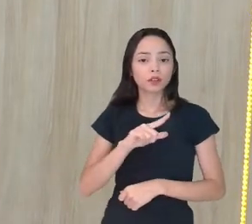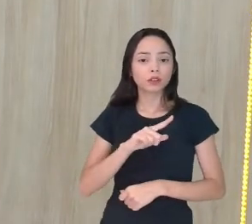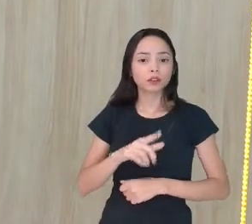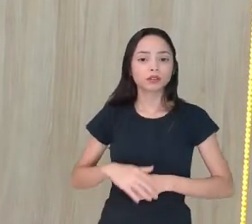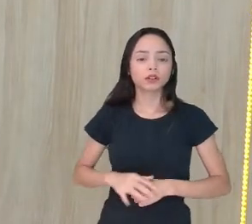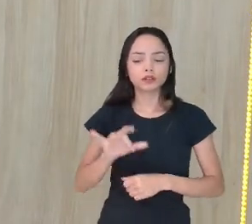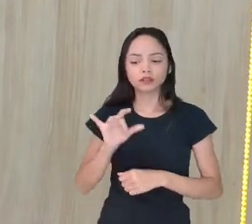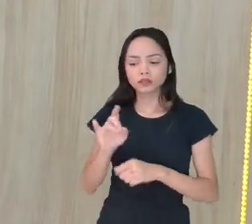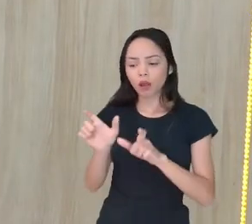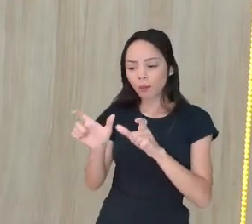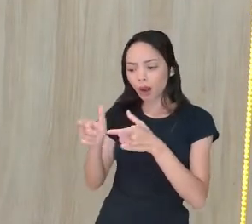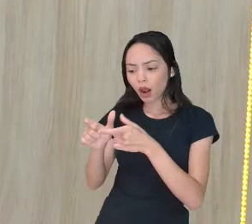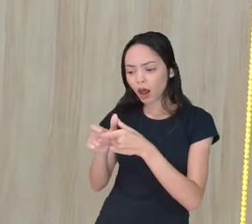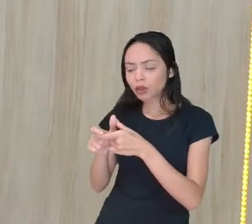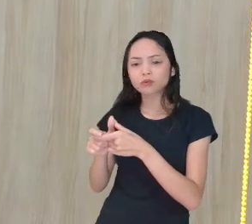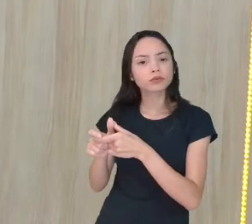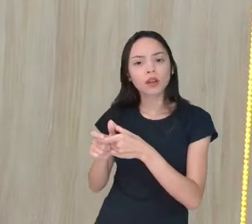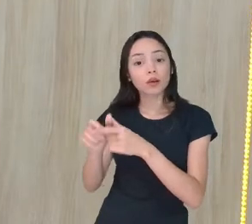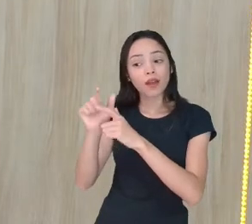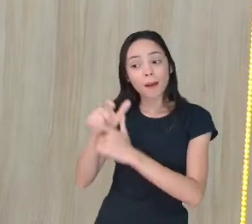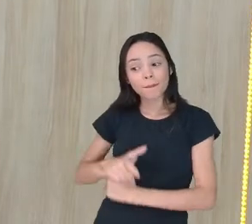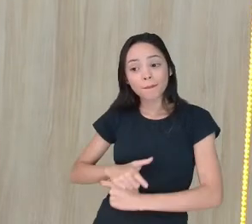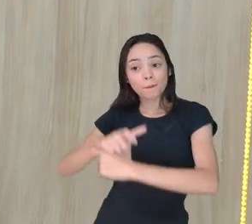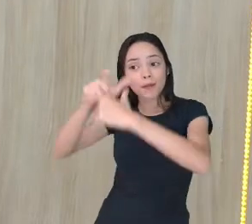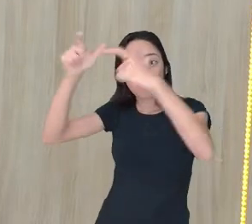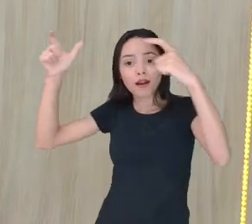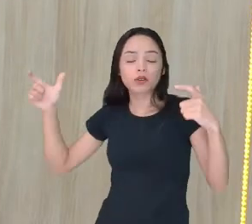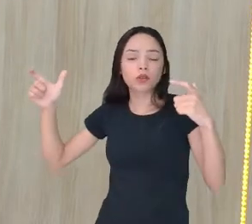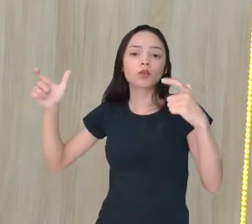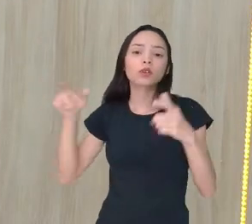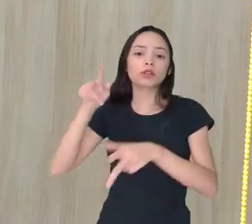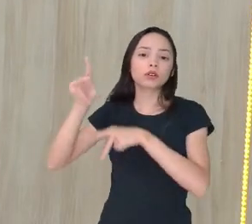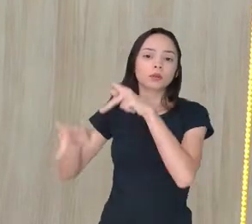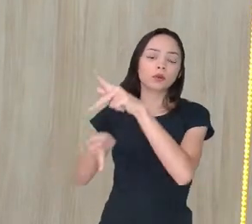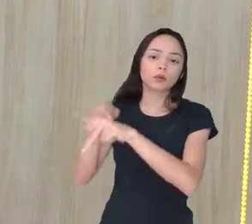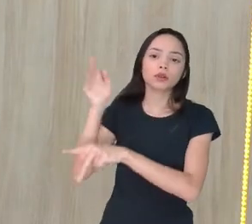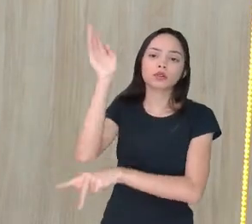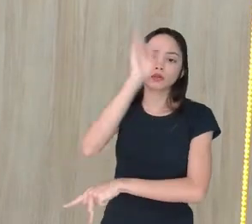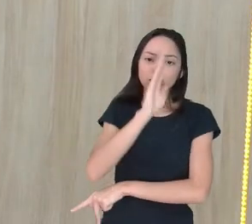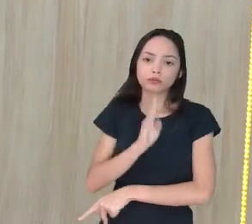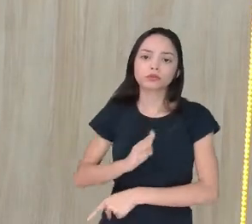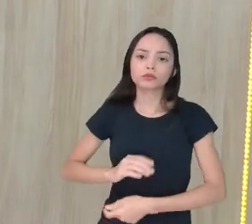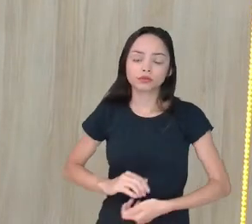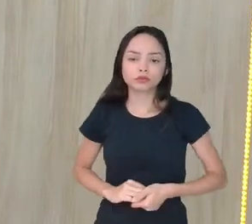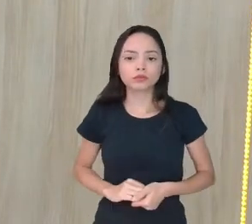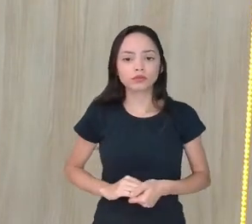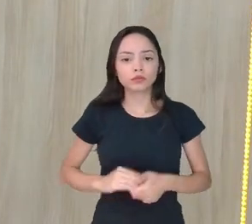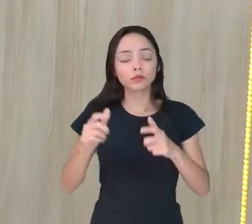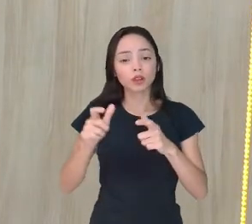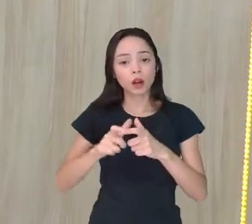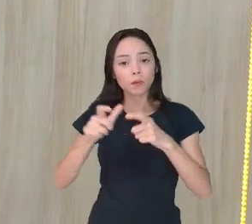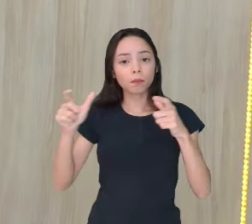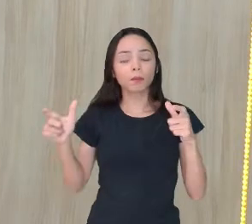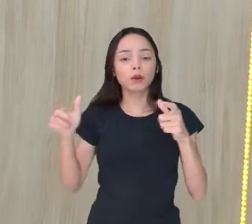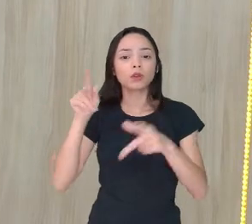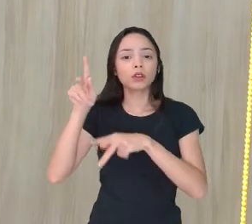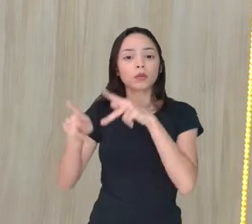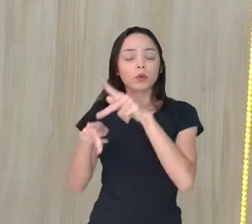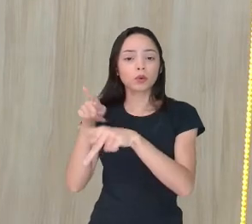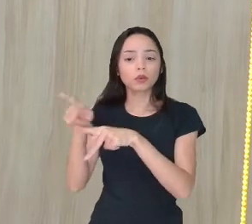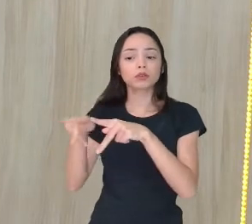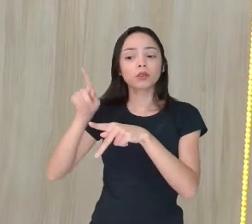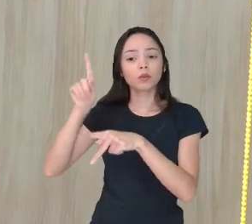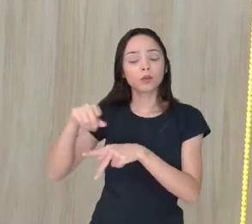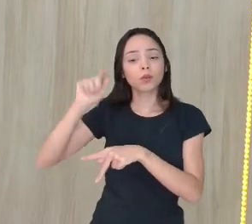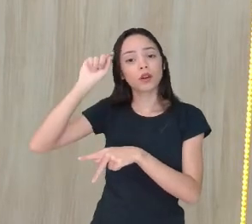uma minoria, mas a maioria da população brasileira. Haja vista, como a gente disse, a maioria da população é formada